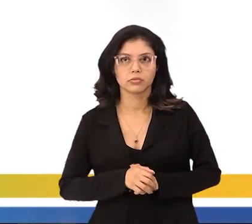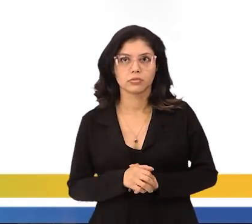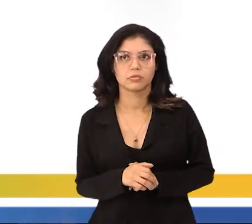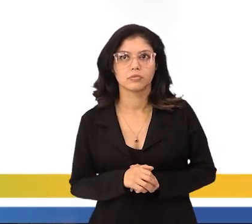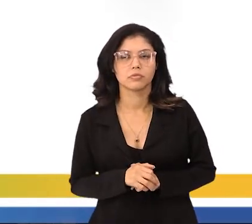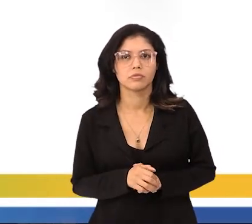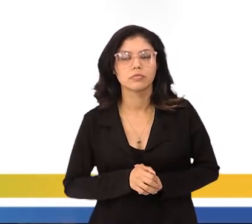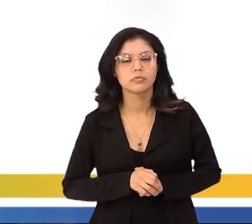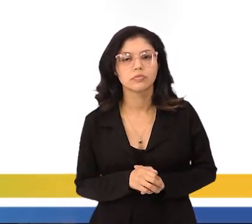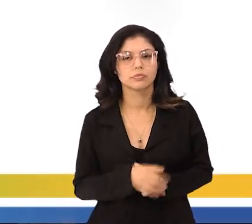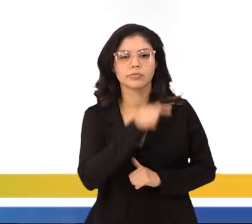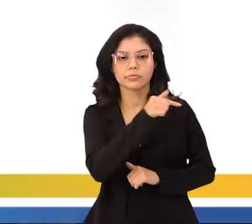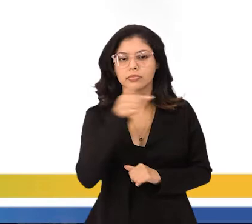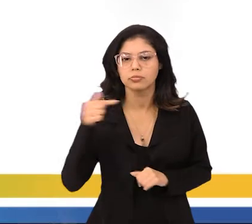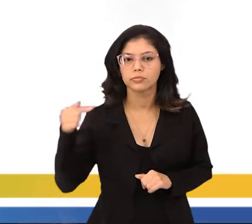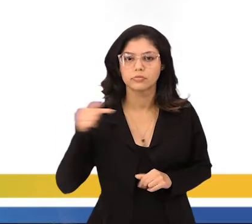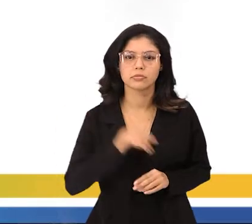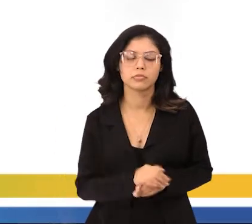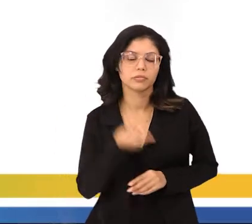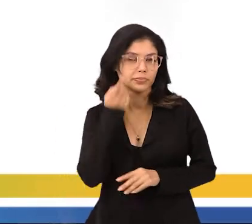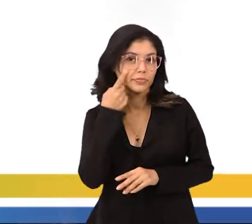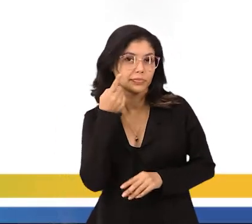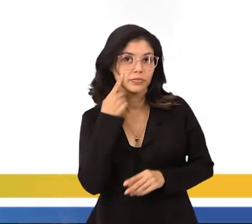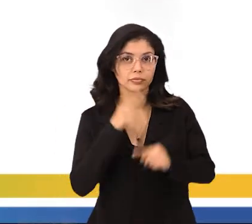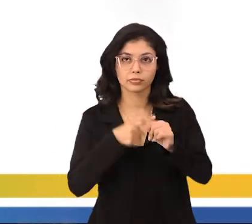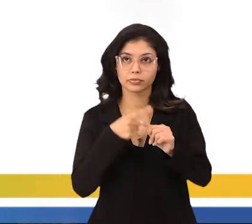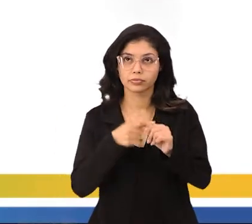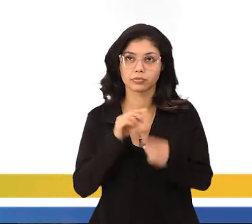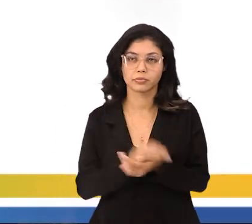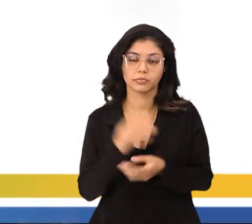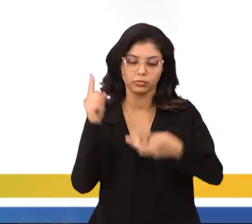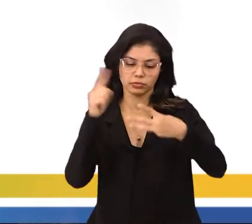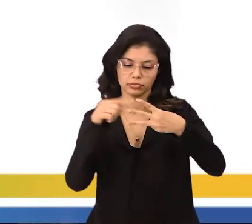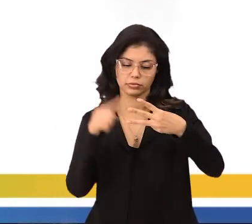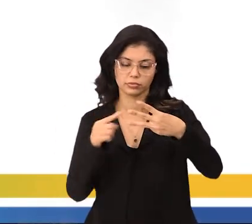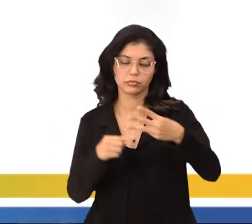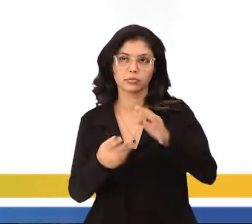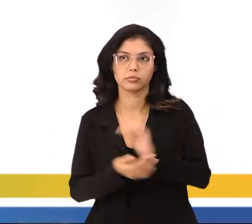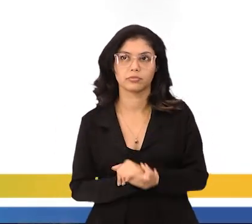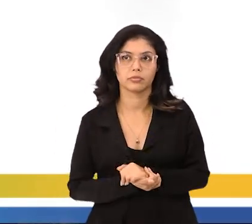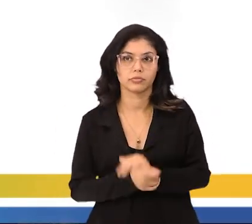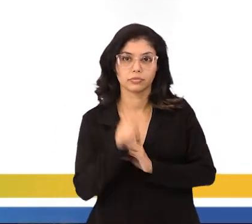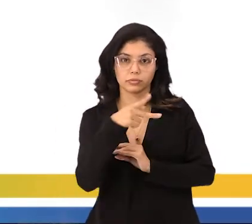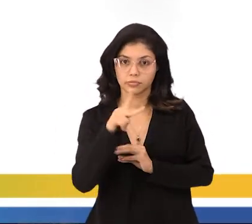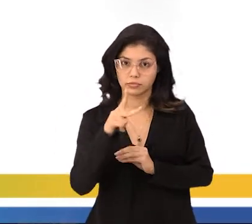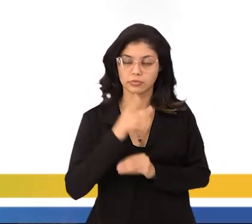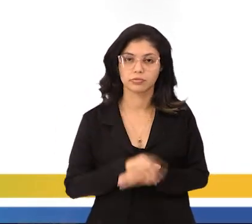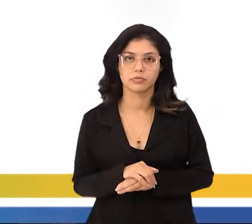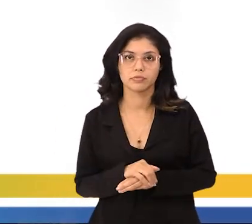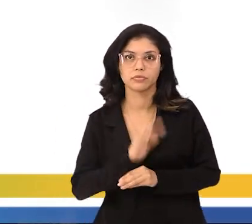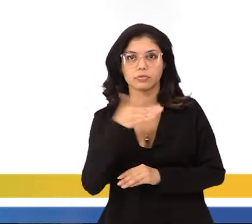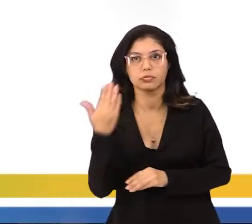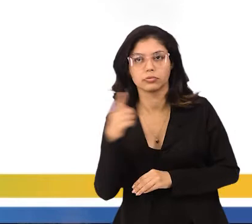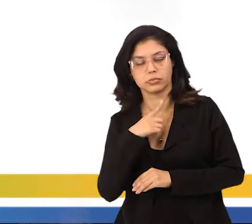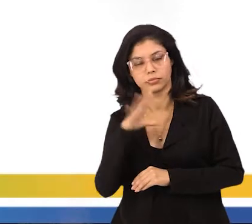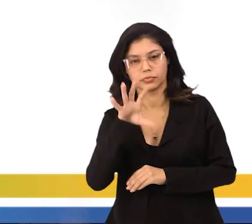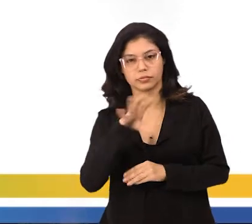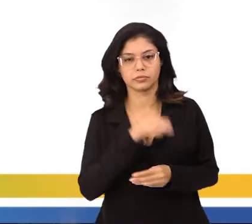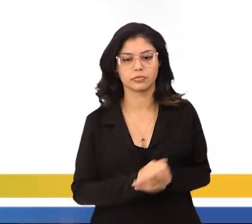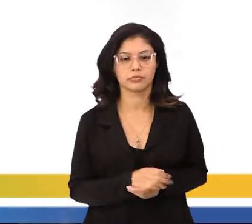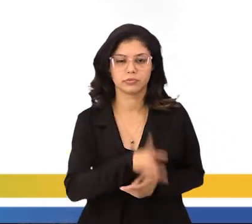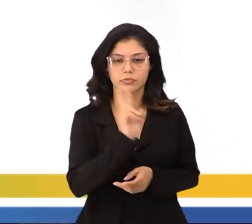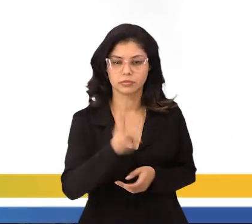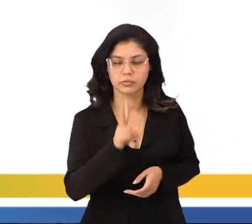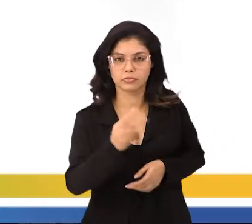vezes 7 vezes 7. Veja que eu estou multiplicando o número 7 3 vezes ele mesmo. Quando eu tenho uma multiplicação com o